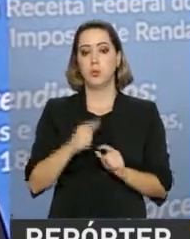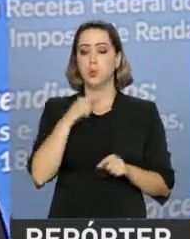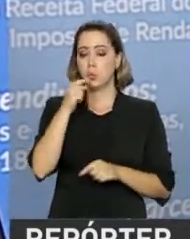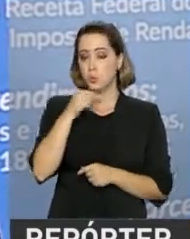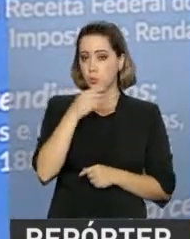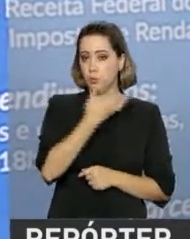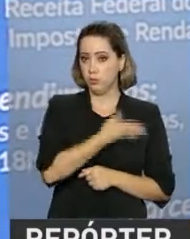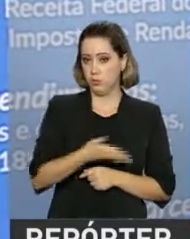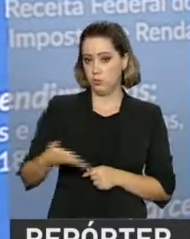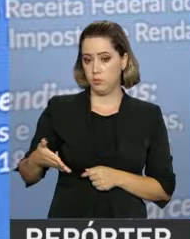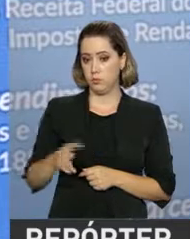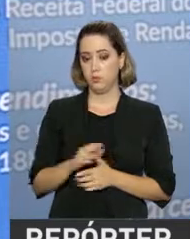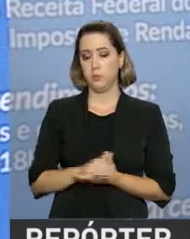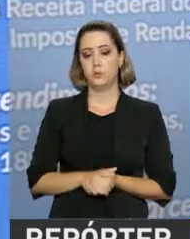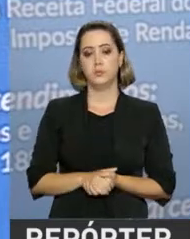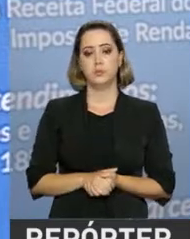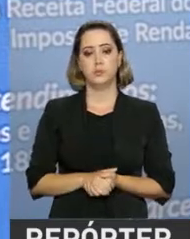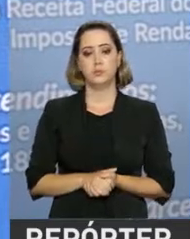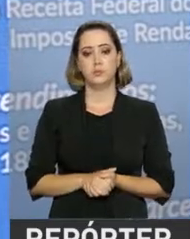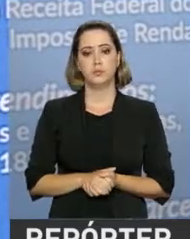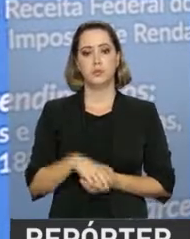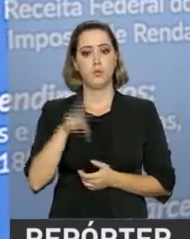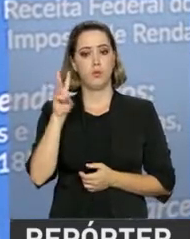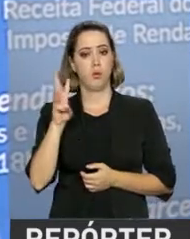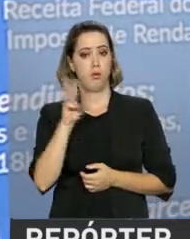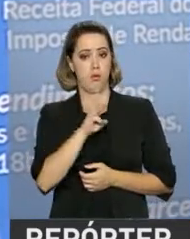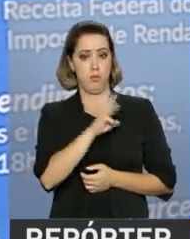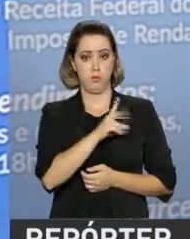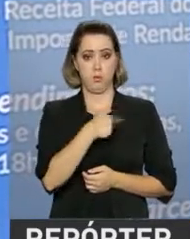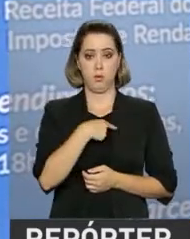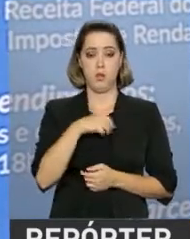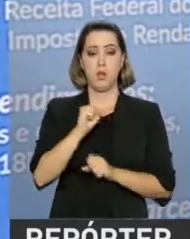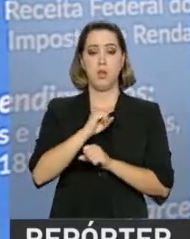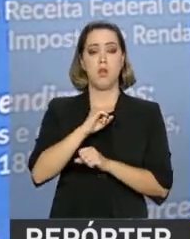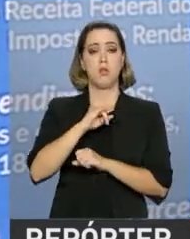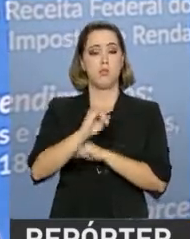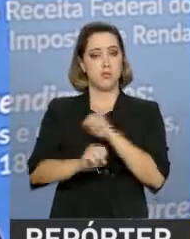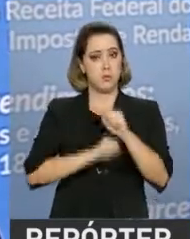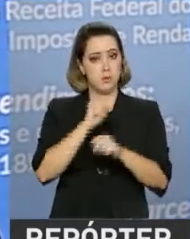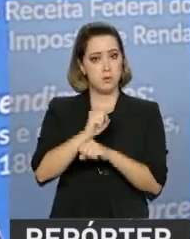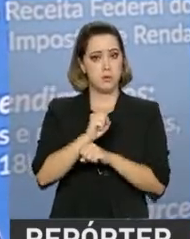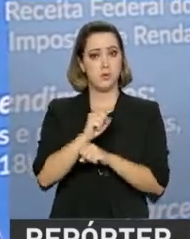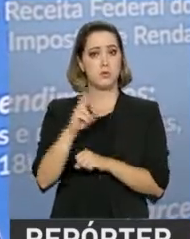www.udf.edu.br ou também tirar suas dúvidas no site da Receita Federal,